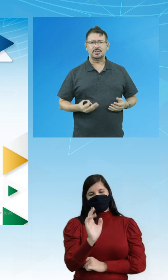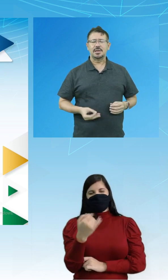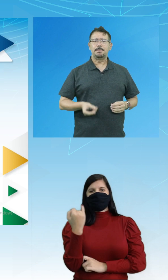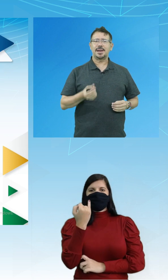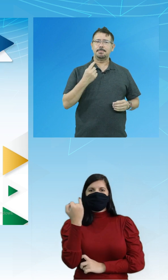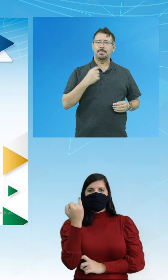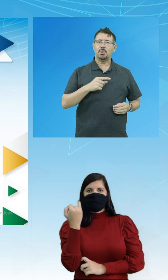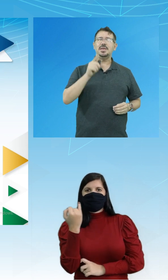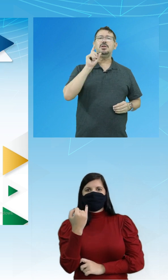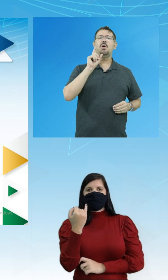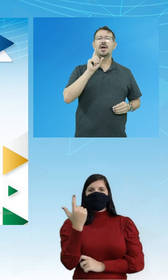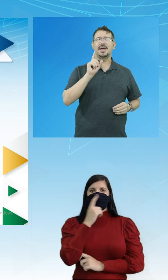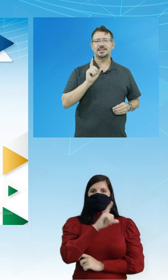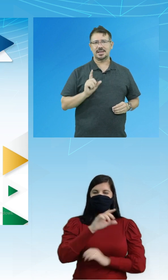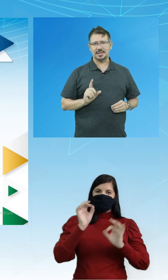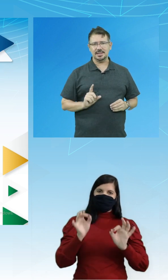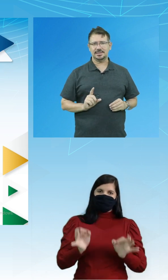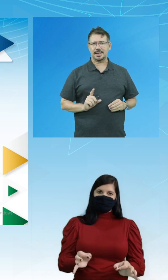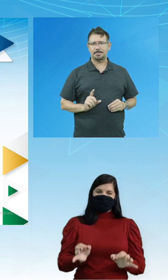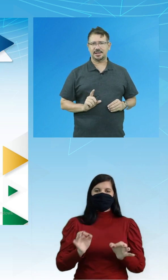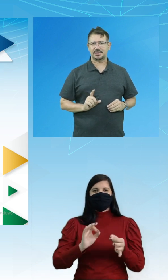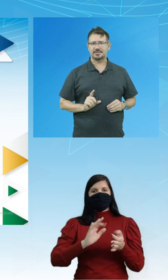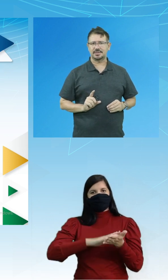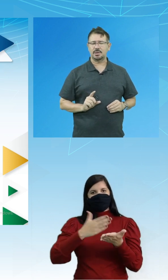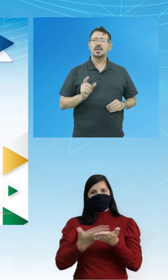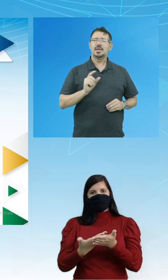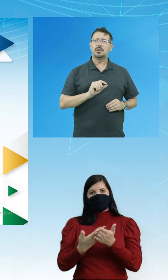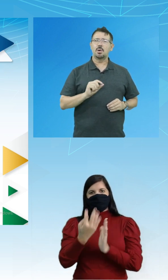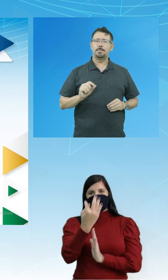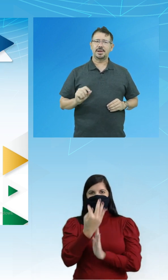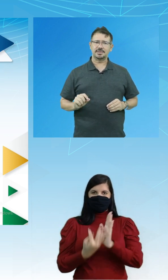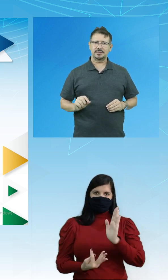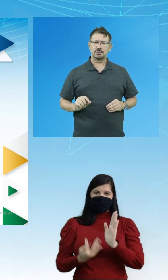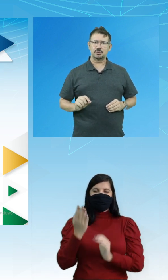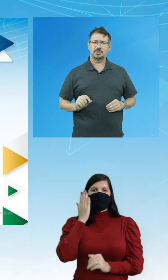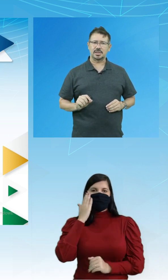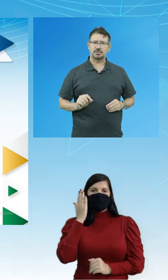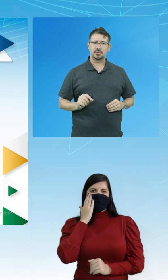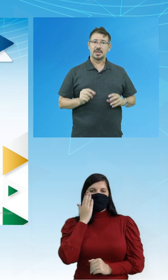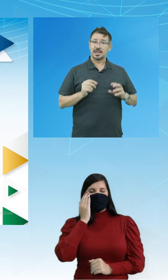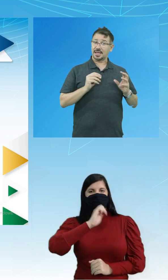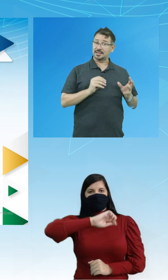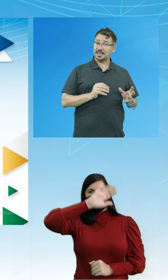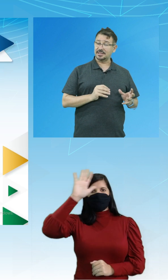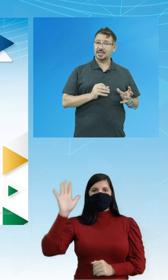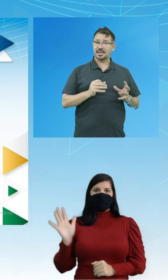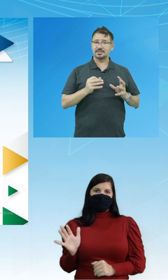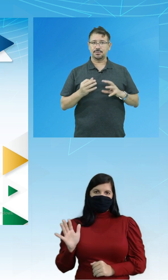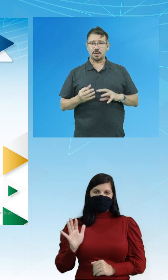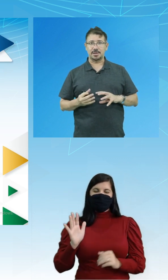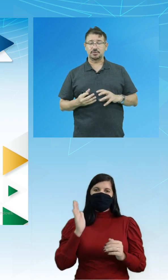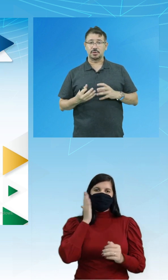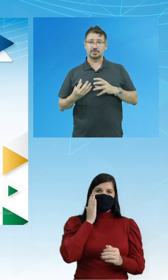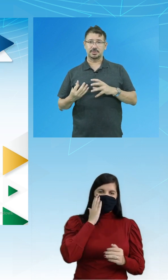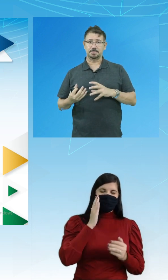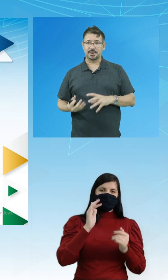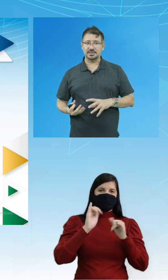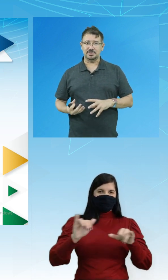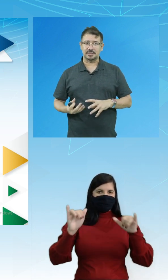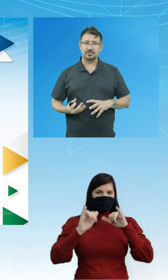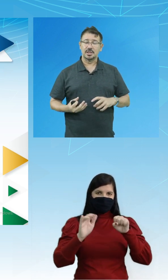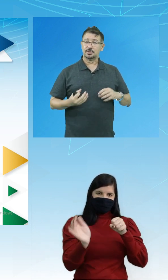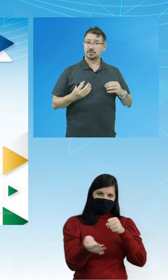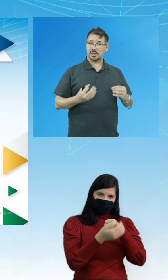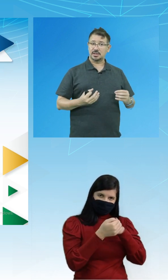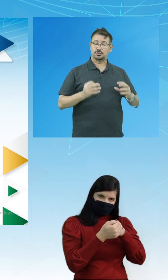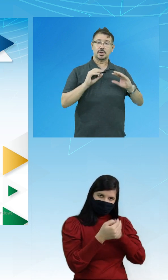fundamentais para a boa e correta interpretação e compreensão do texto. Entender as informações